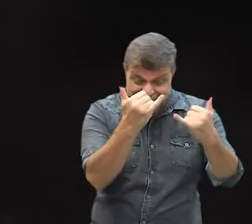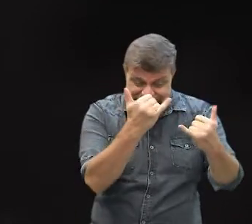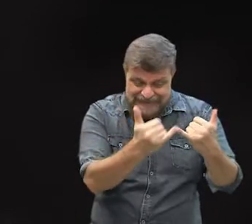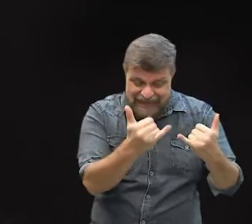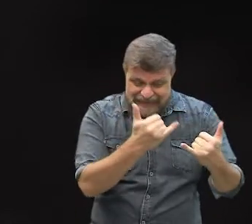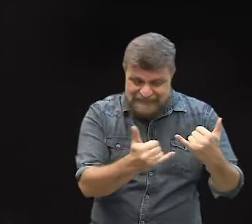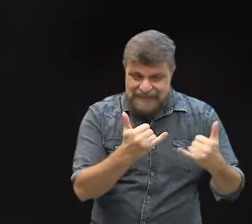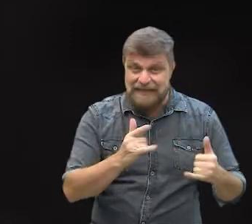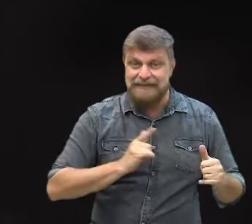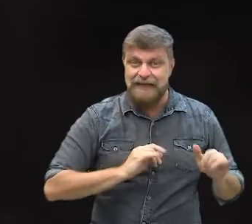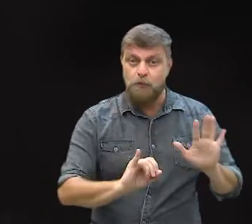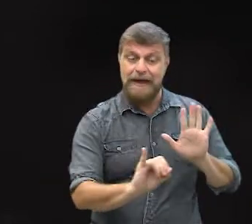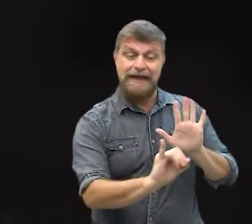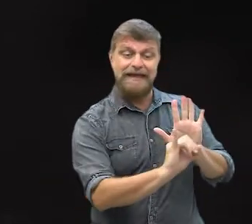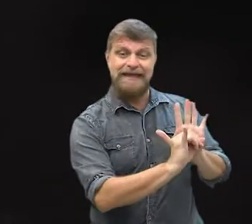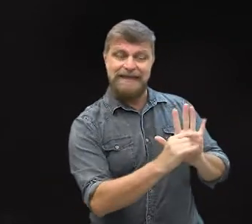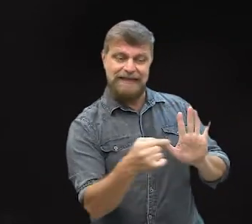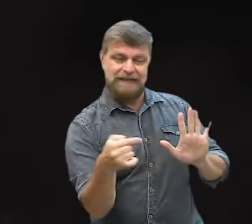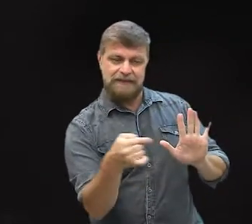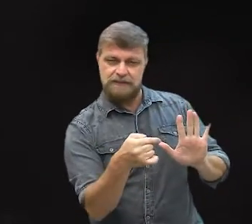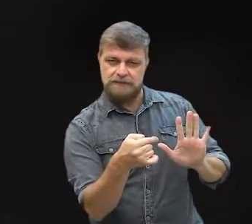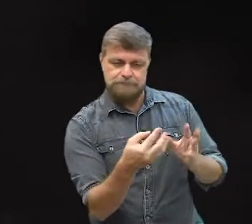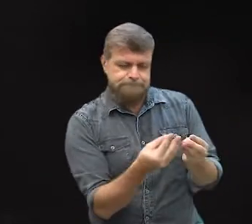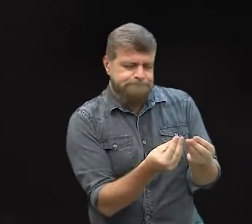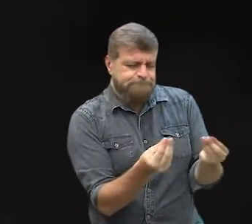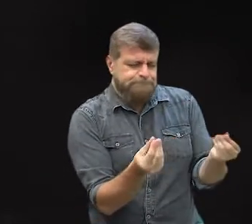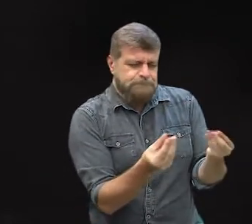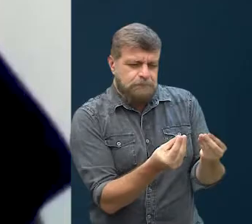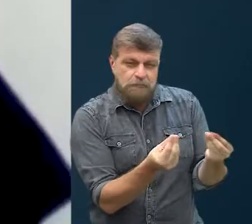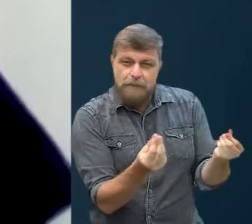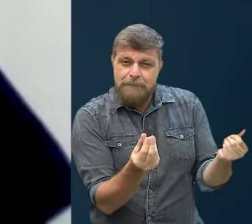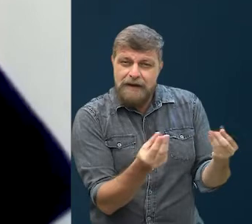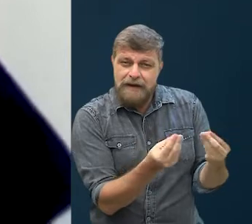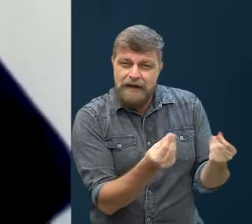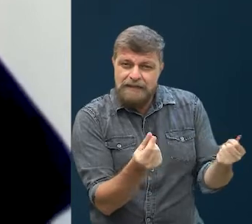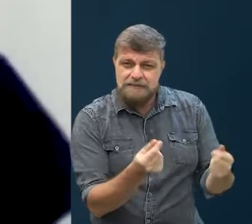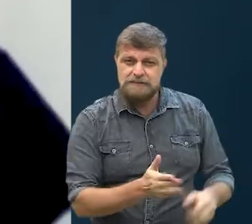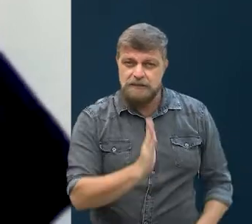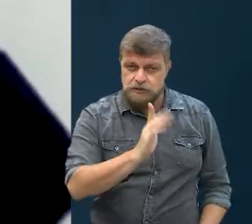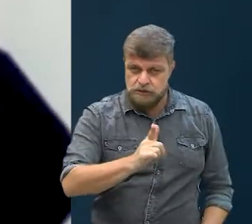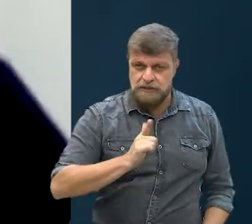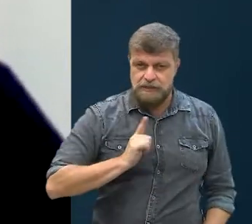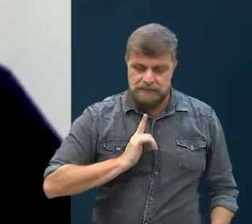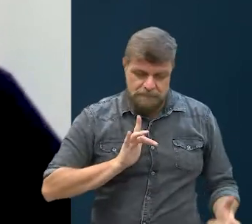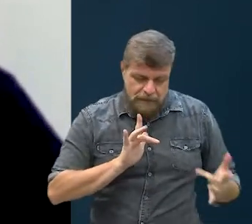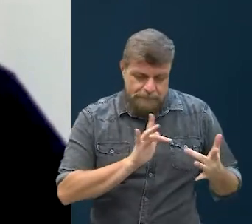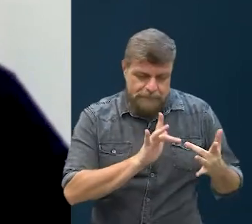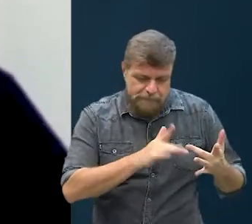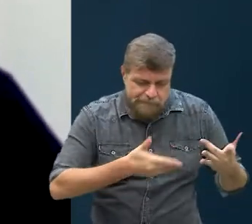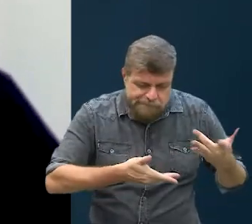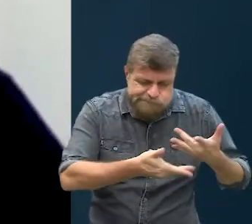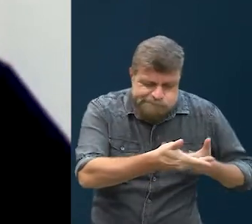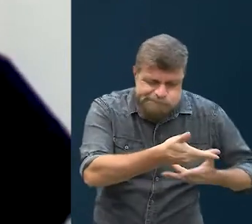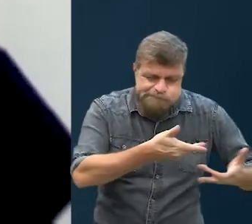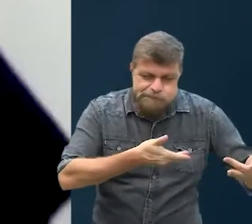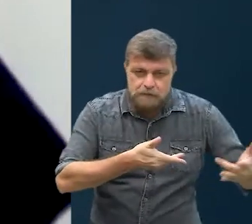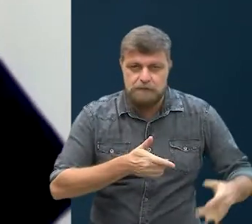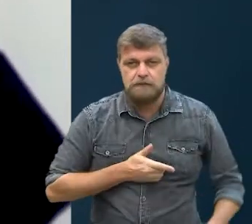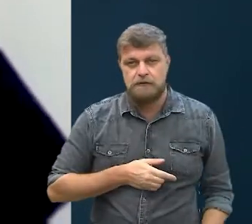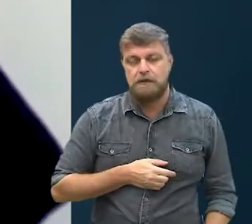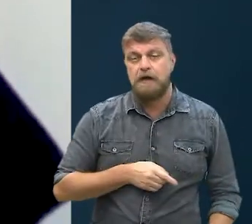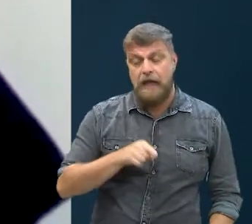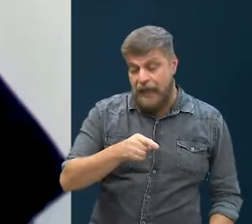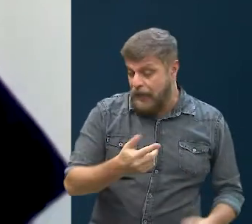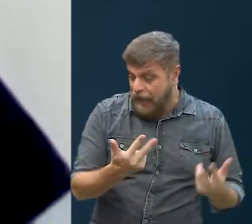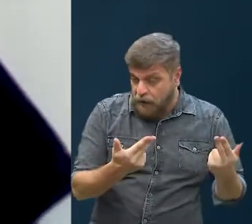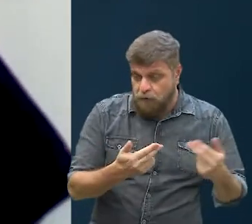tem uma identidade mais que gera mais vínculo com esse consumidor. E é isso que